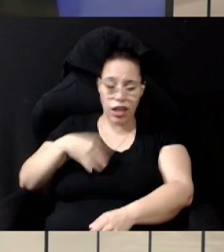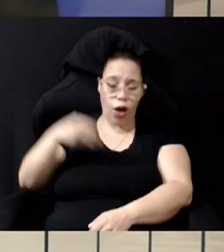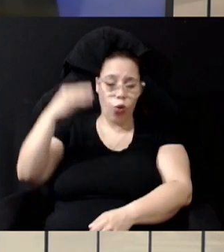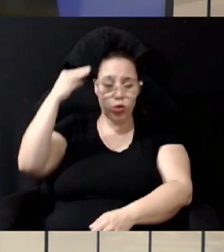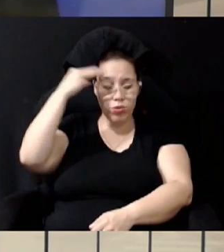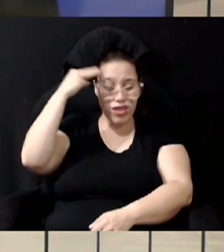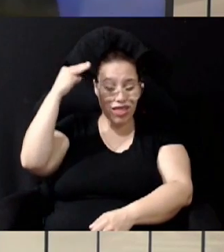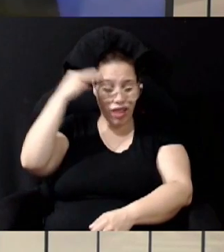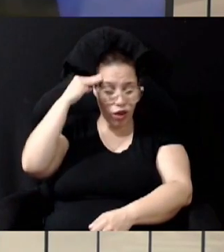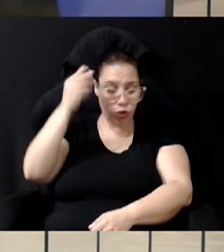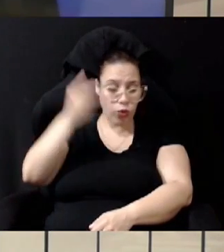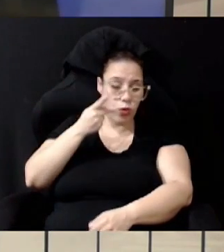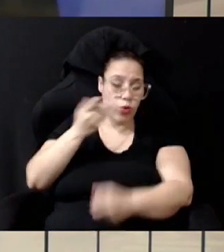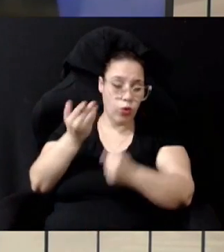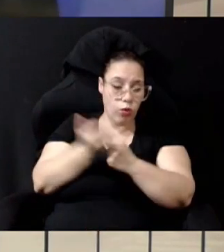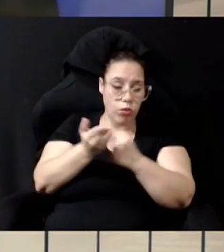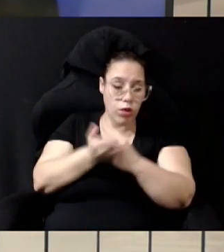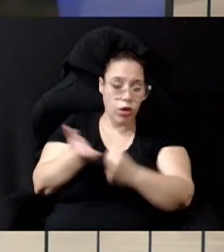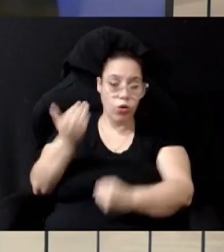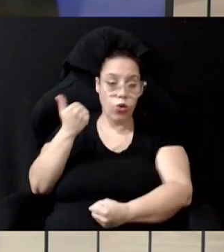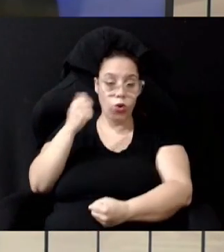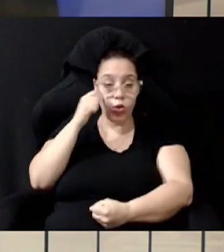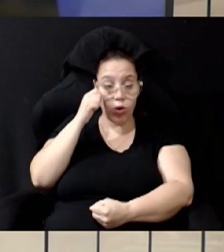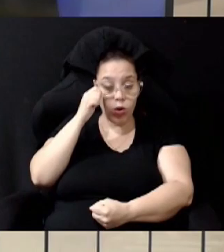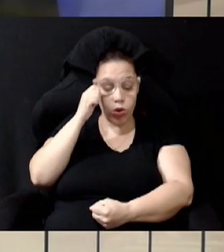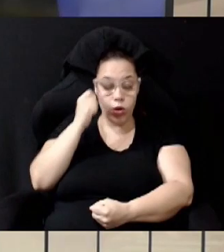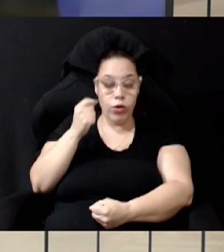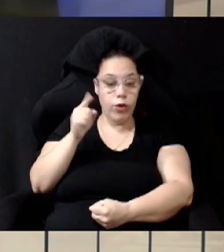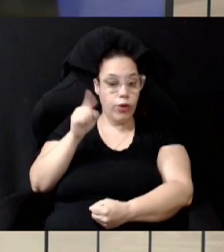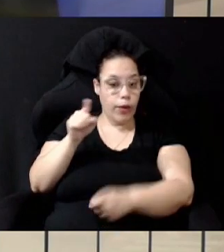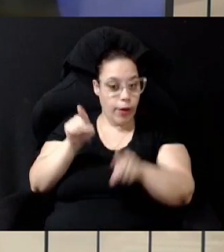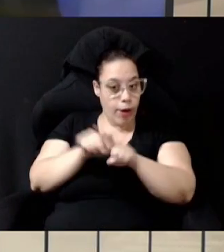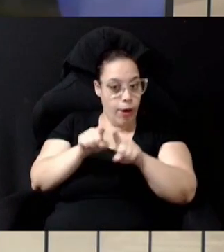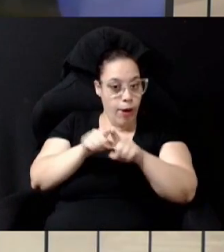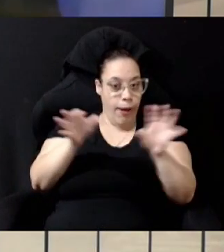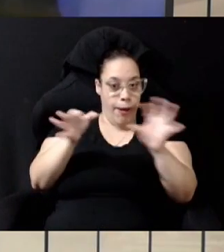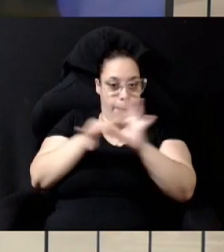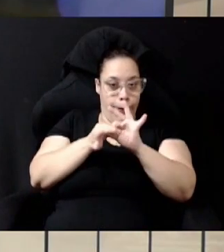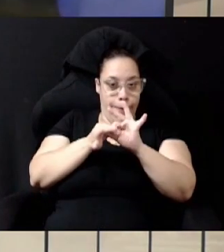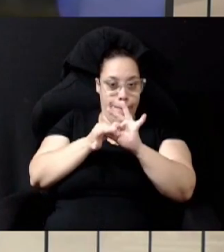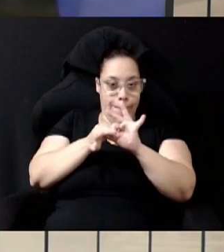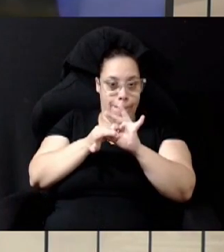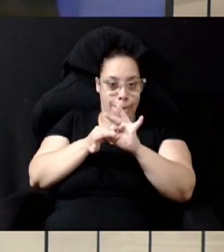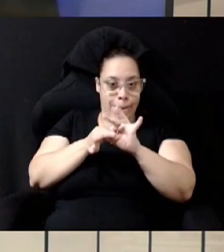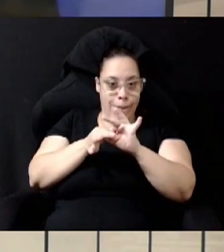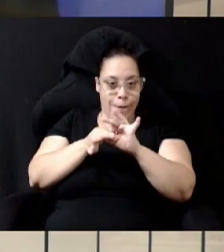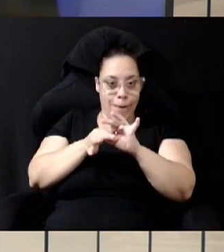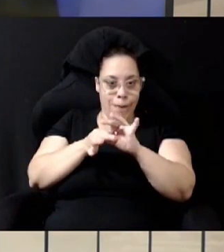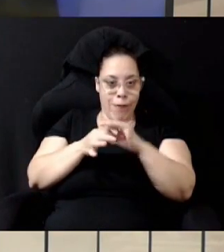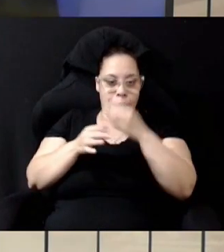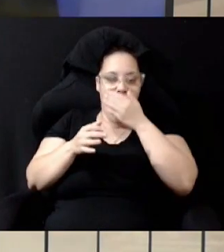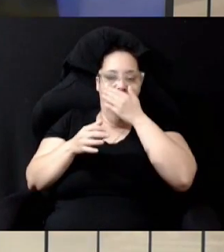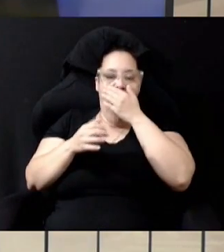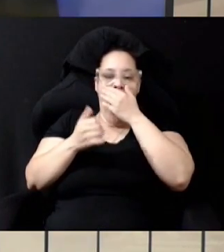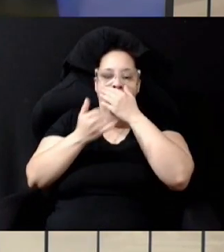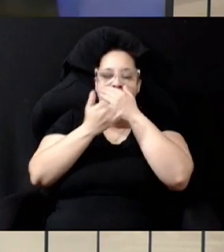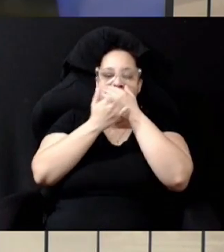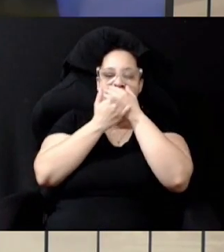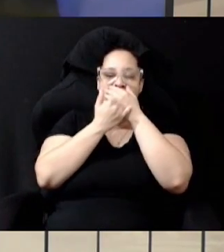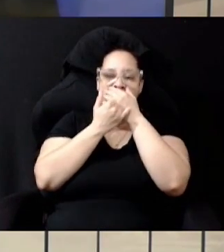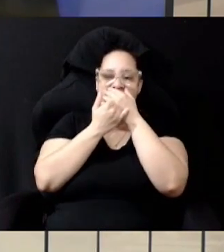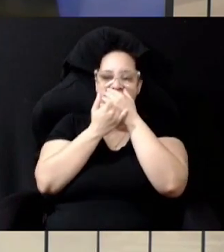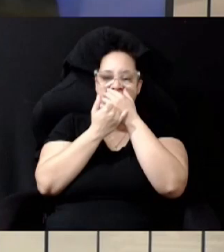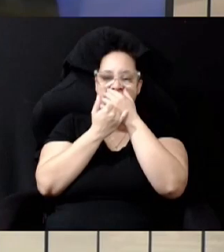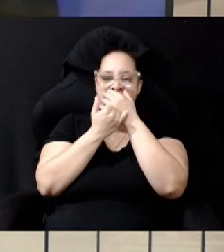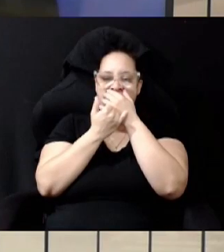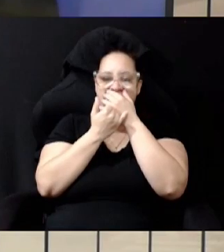primeiro bloco também, isso também está ligado diretamente ao quadro da síndrome? Ela pode agravar, ela pode, se a